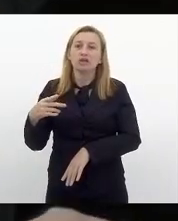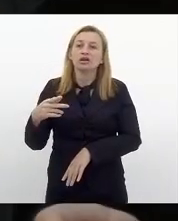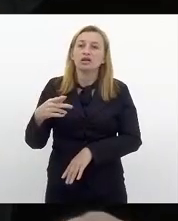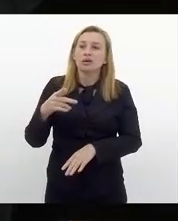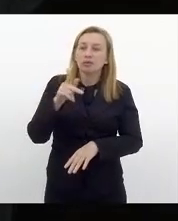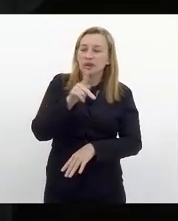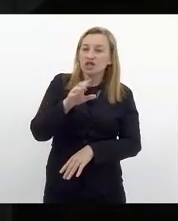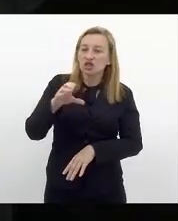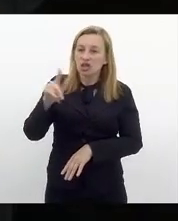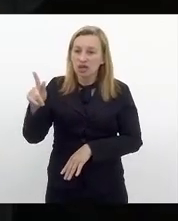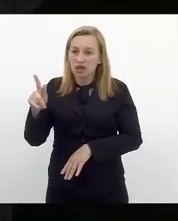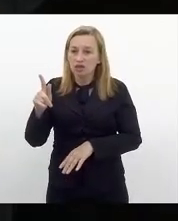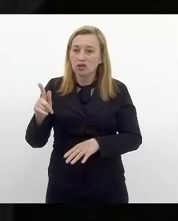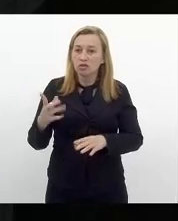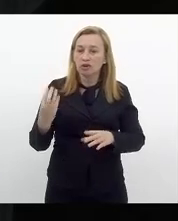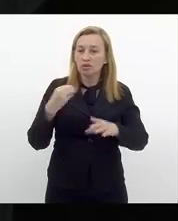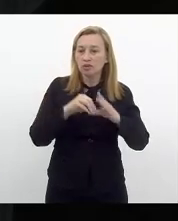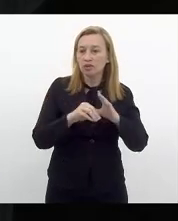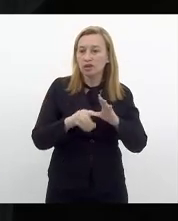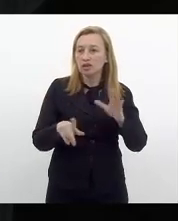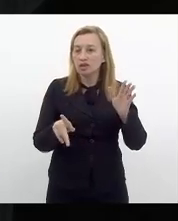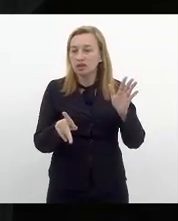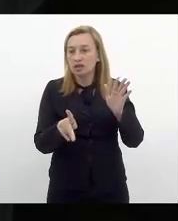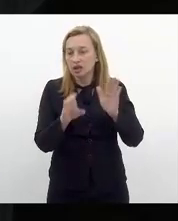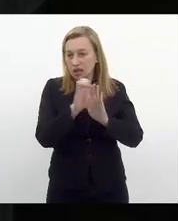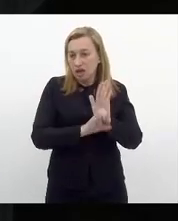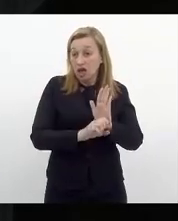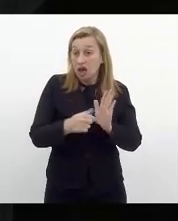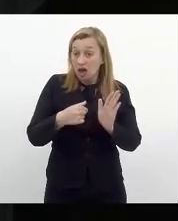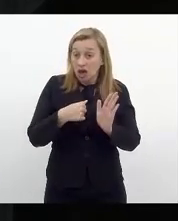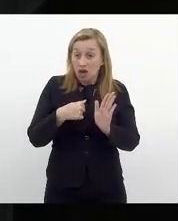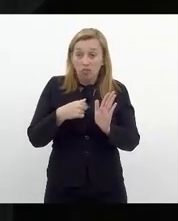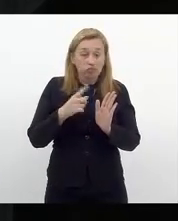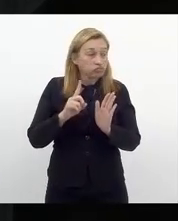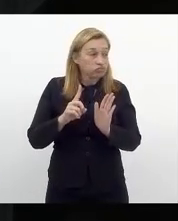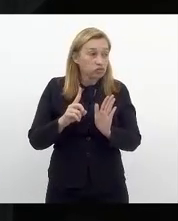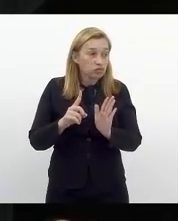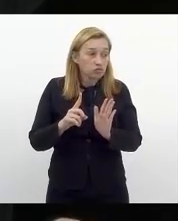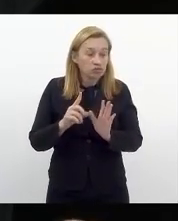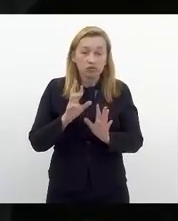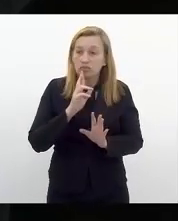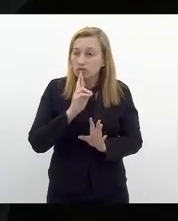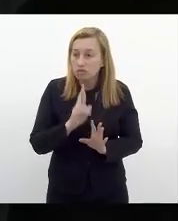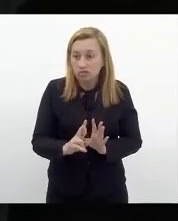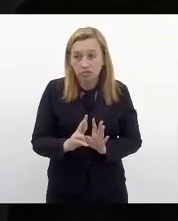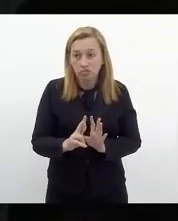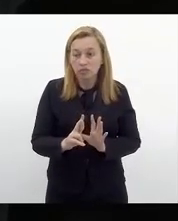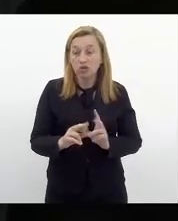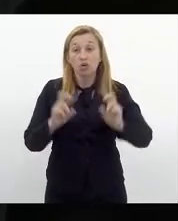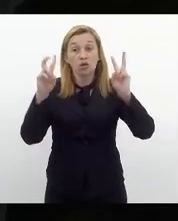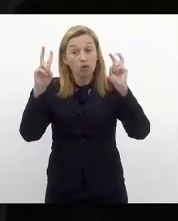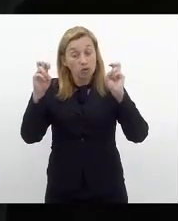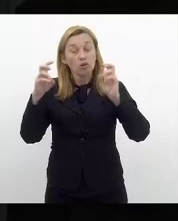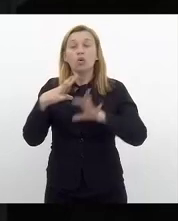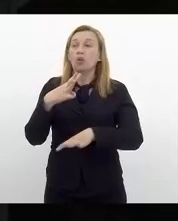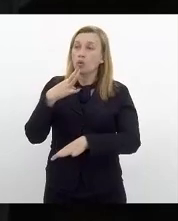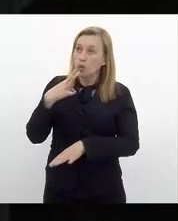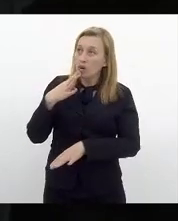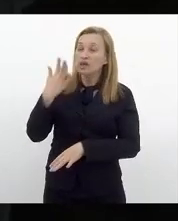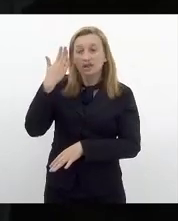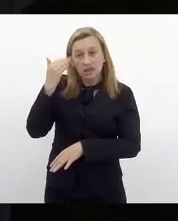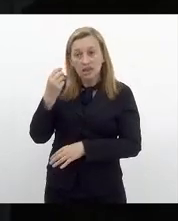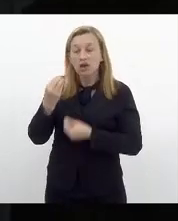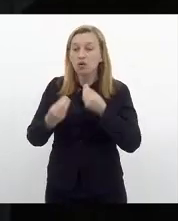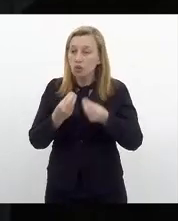interpretação dessa emenda eu não sou a pessoa mais adequada para responder e eu conheço